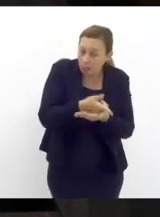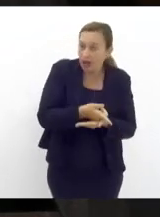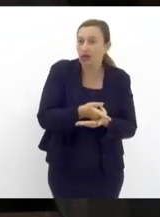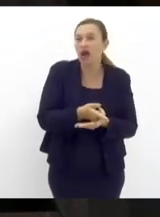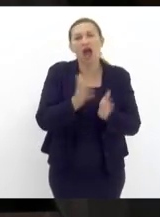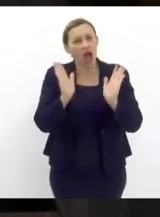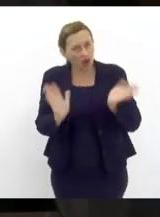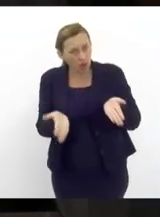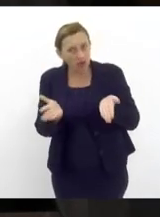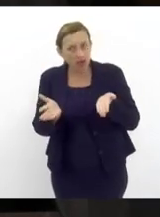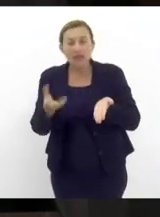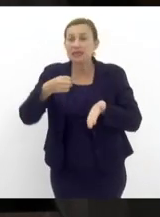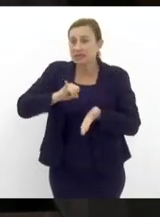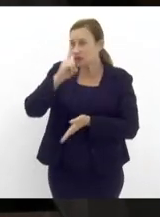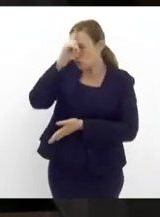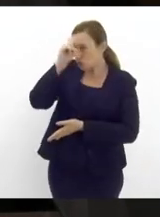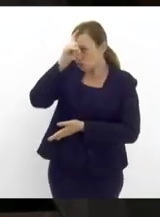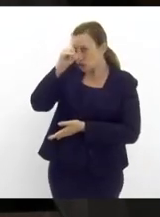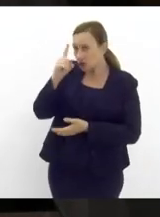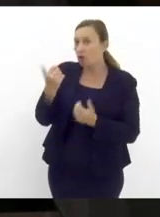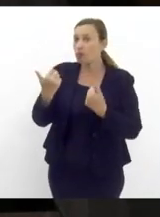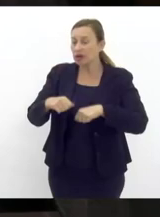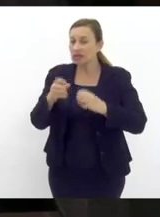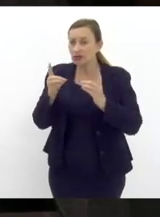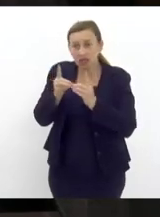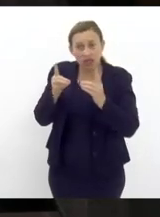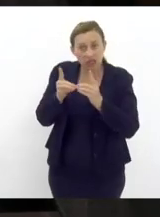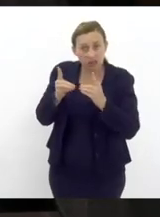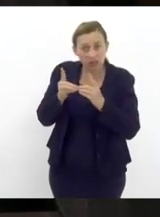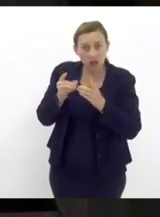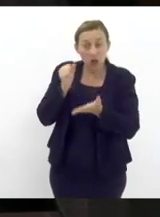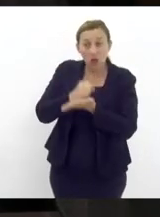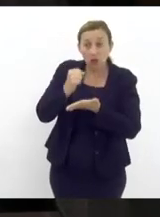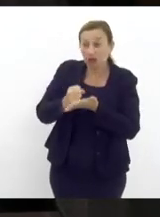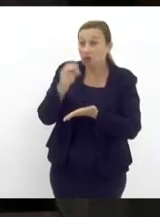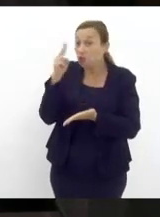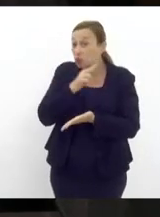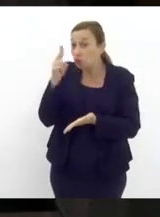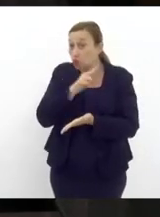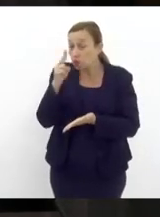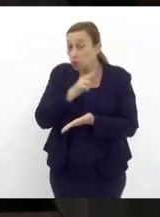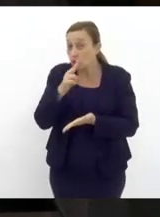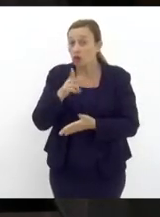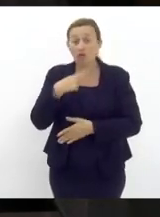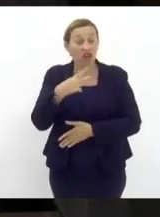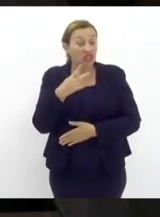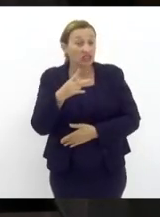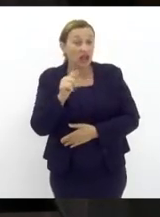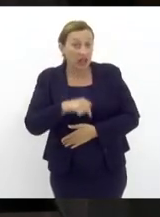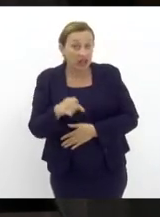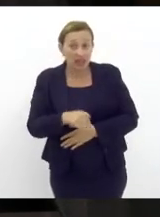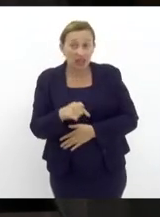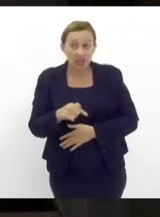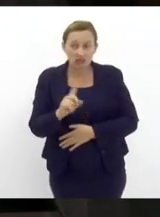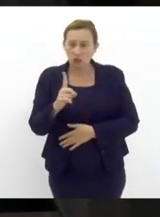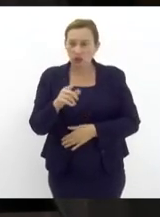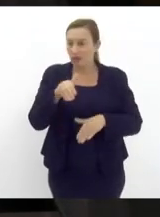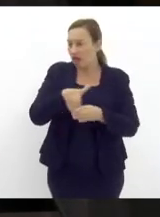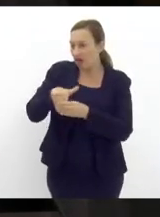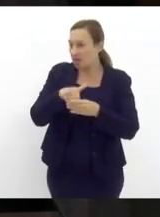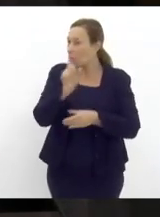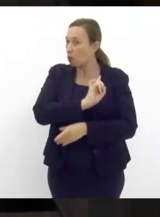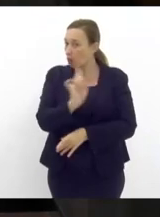agora se o hospital tem que fazer um atendimento porque tem um contrato de emergência o que eu tô dizendo aqui não é um procedimento eletivo